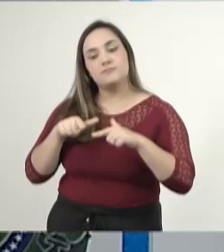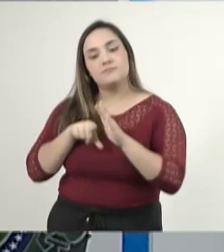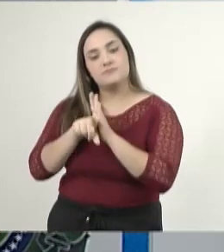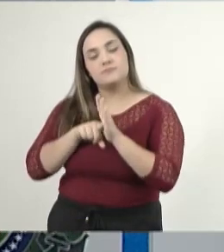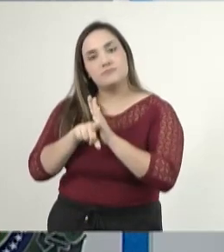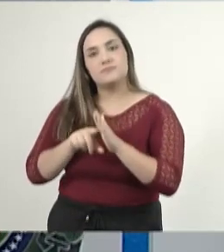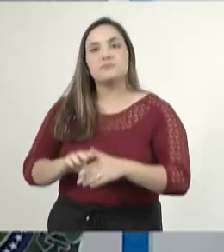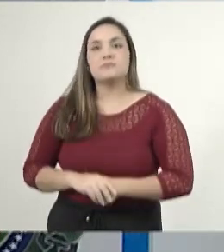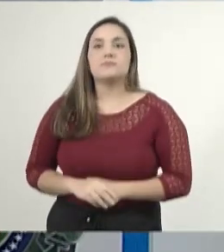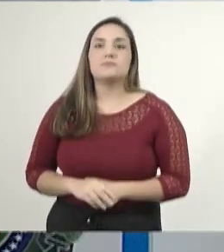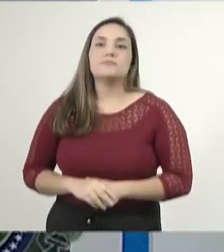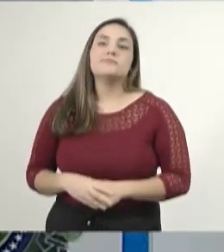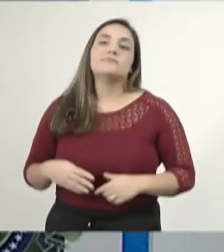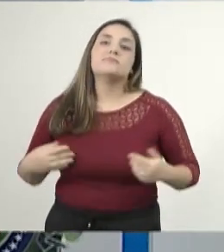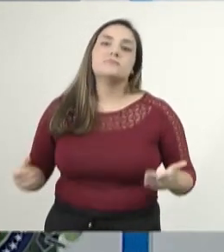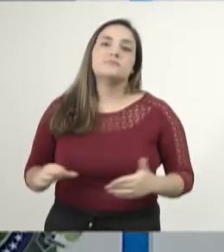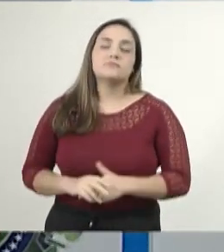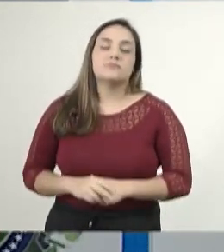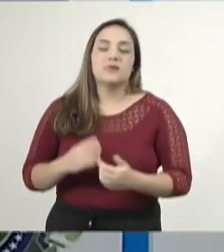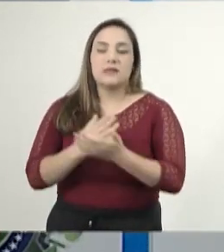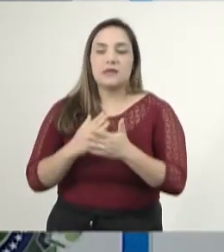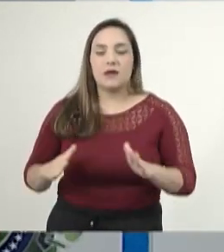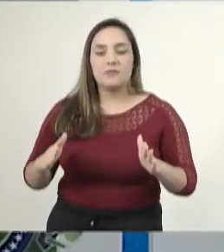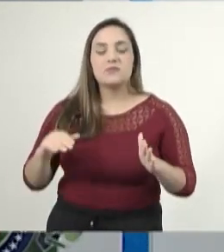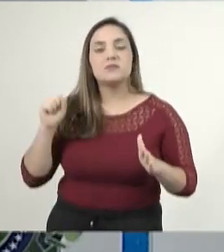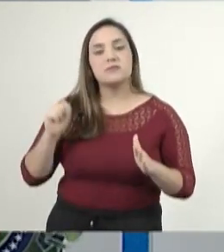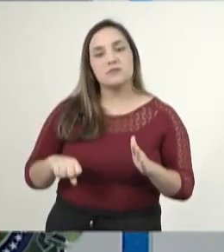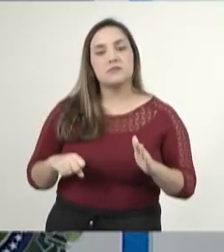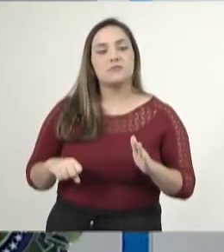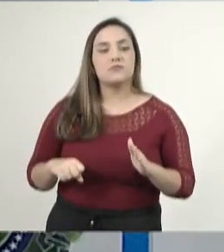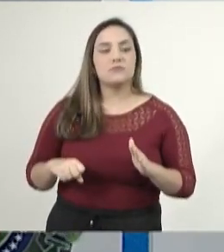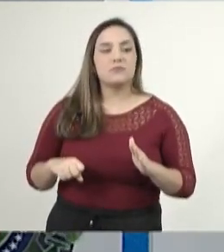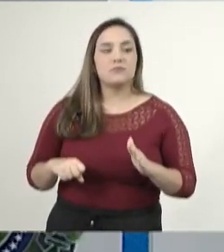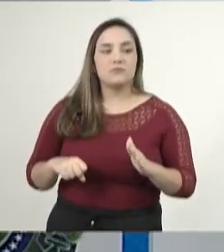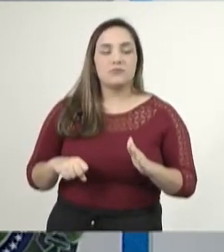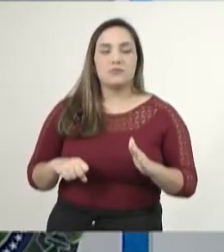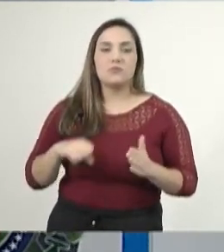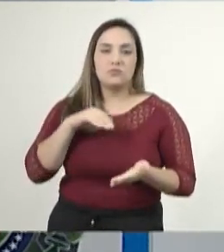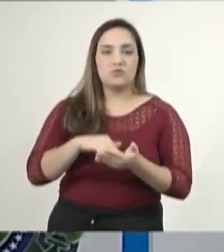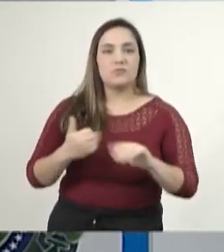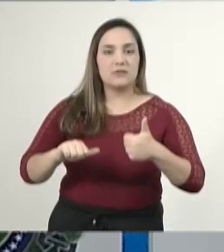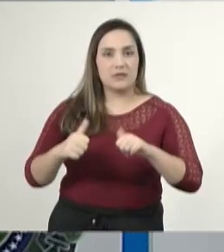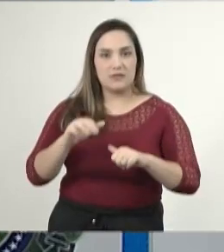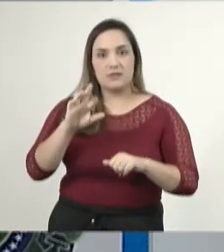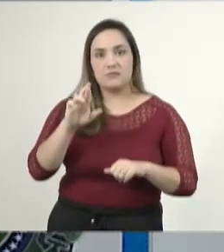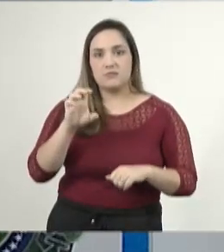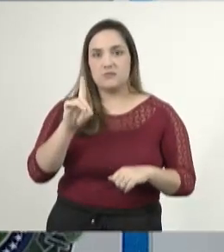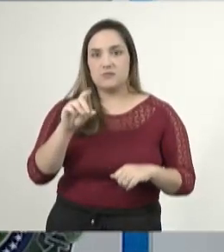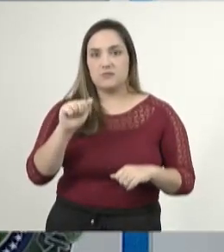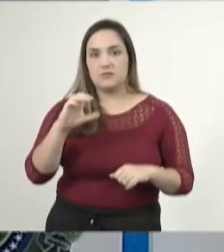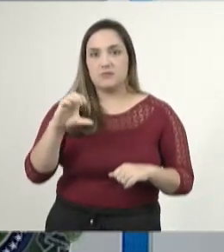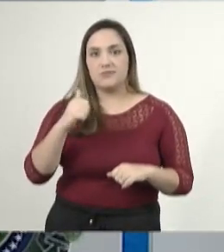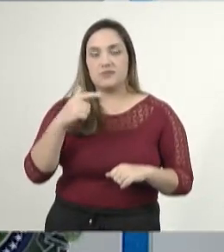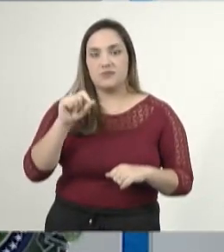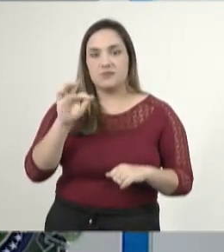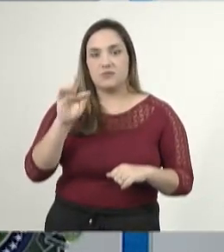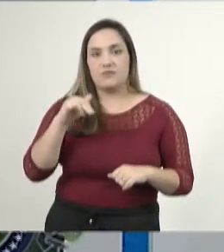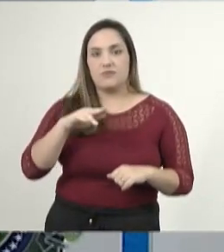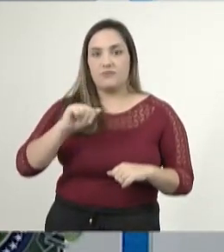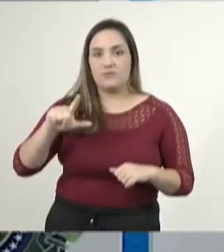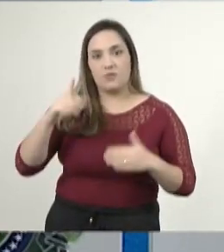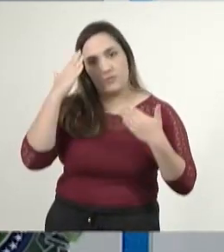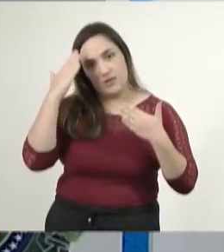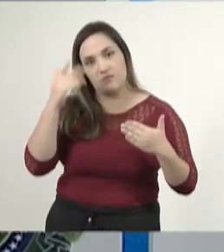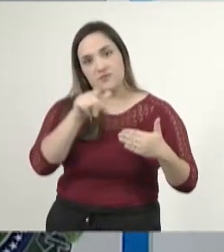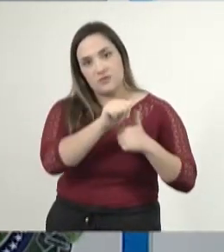investigação. Então é isso. A gente encerra agora sim a edição de hoje aqui do Redação Final. Agradeço muito pela sua companhia ao longo da semana.